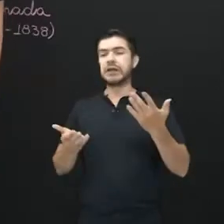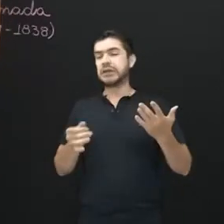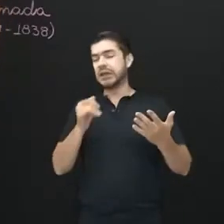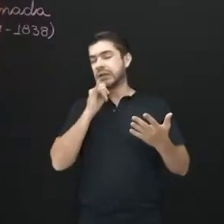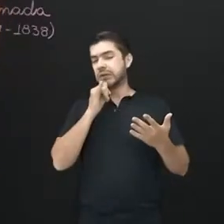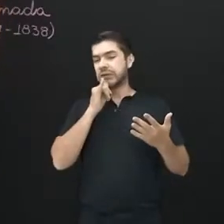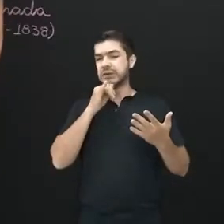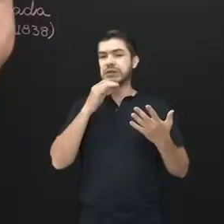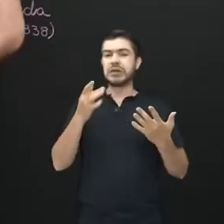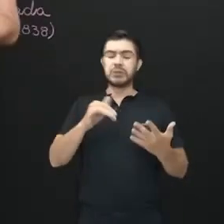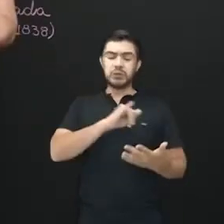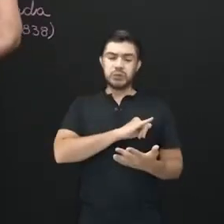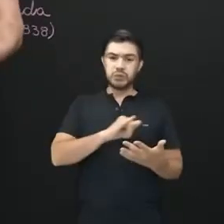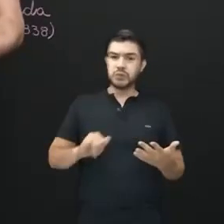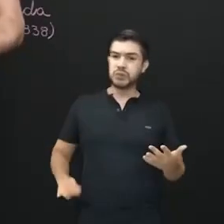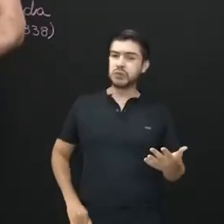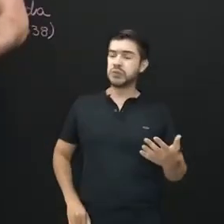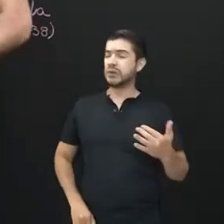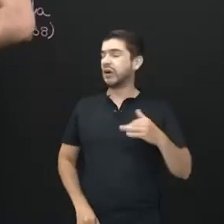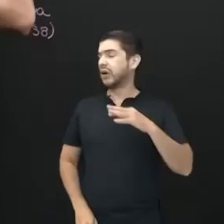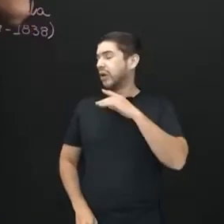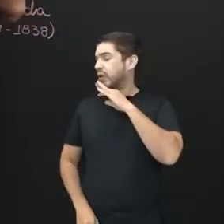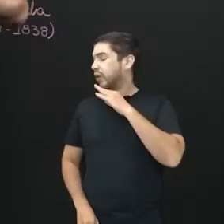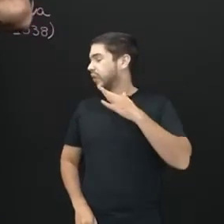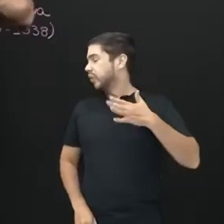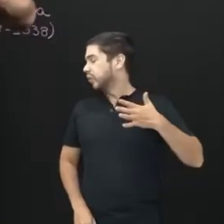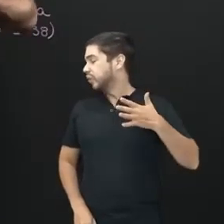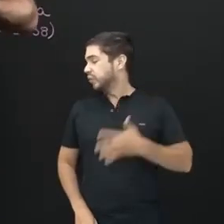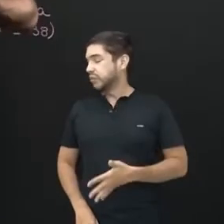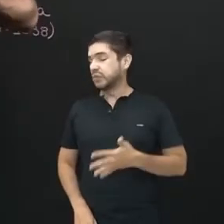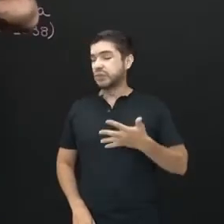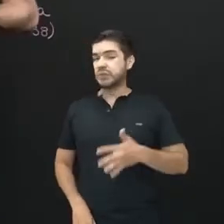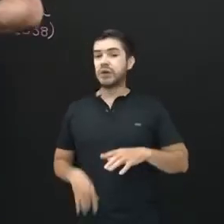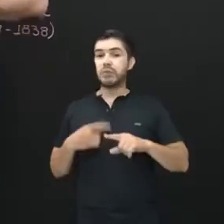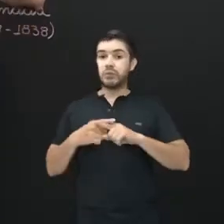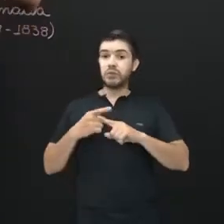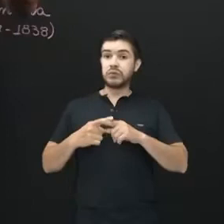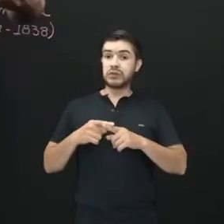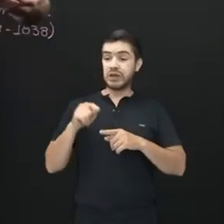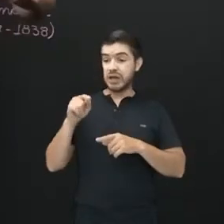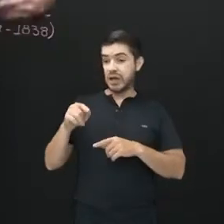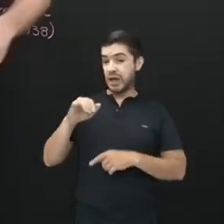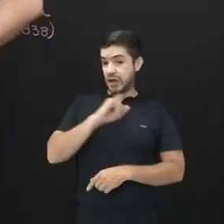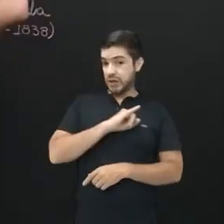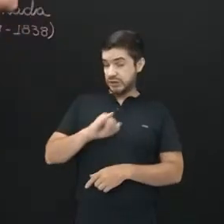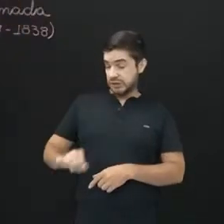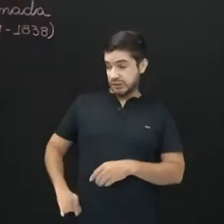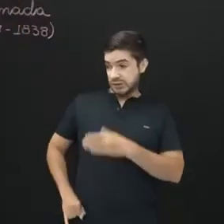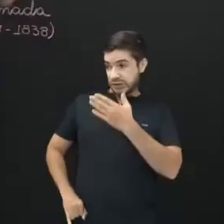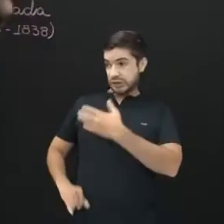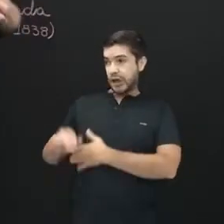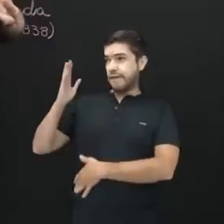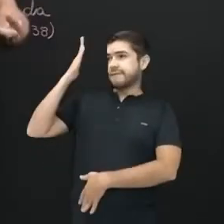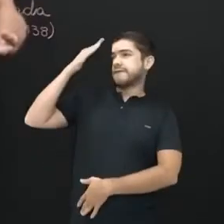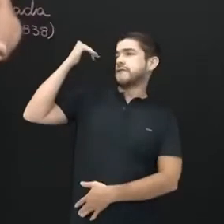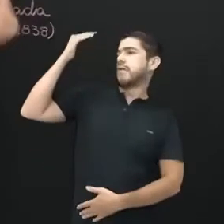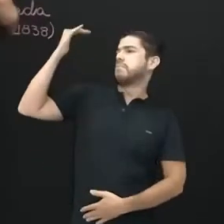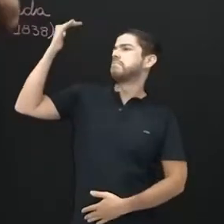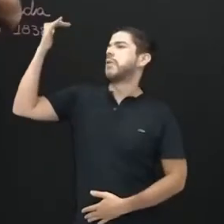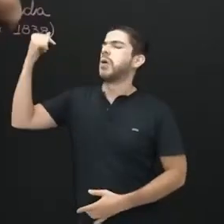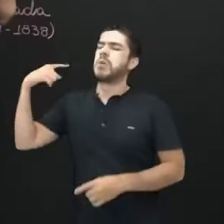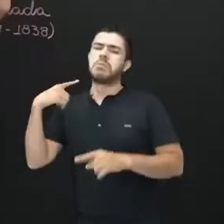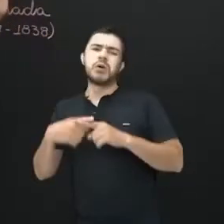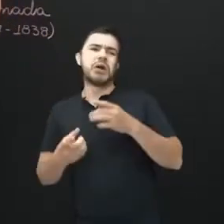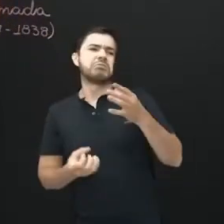assim, uma derrota para o imperador já foi muito ruim. A popularidade de Dom Pedro I, que era alta no início, porque ele tinha feito a